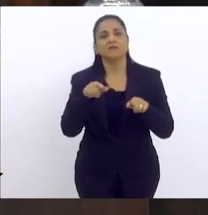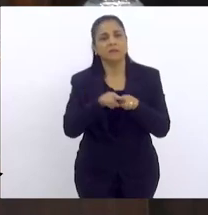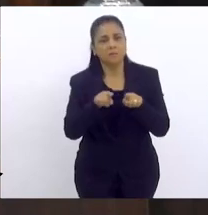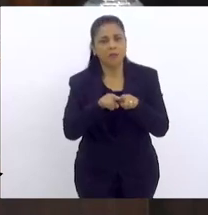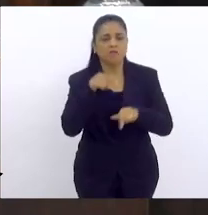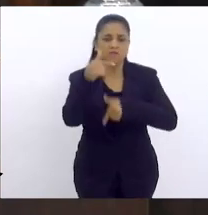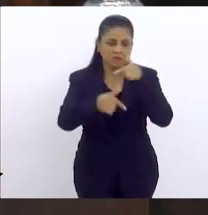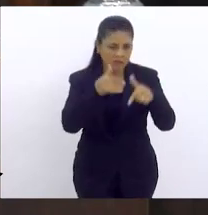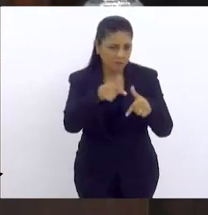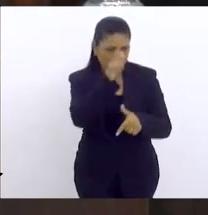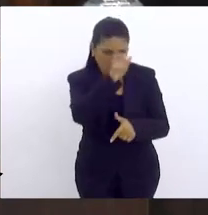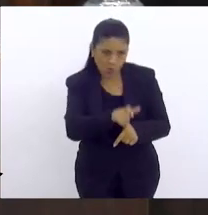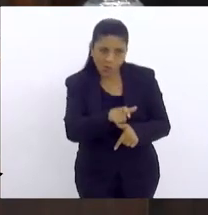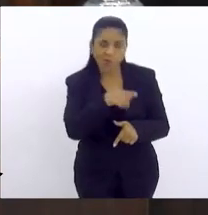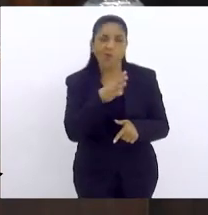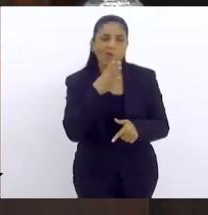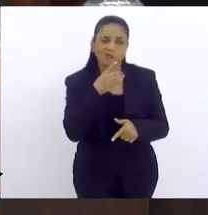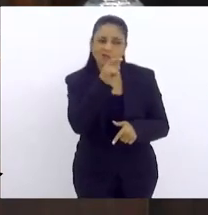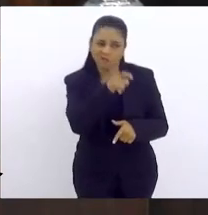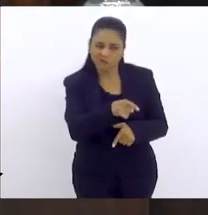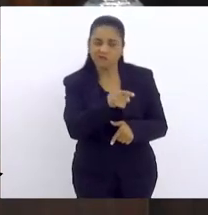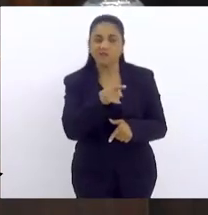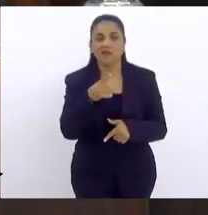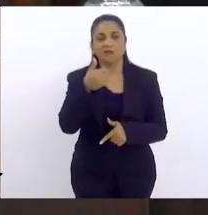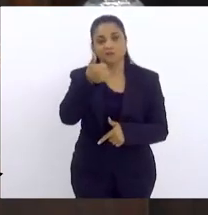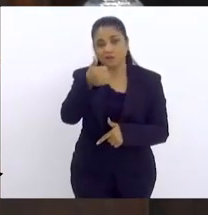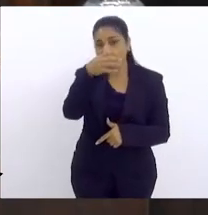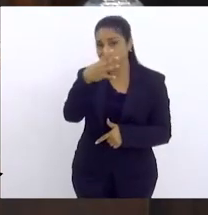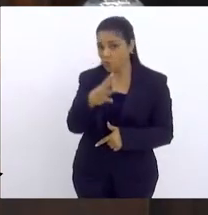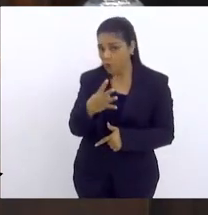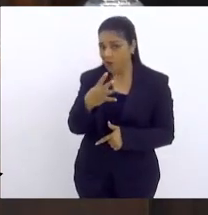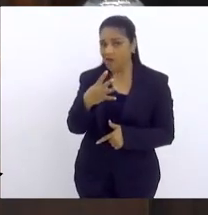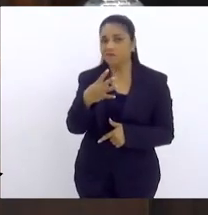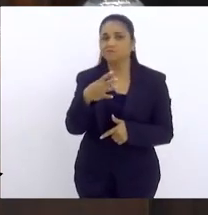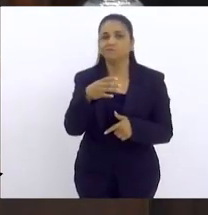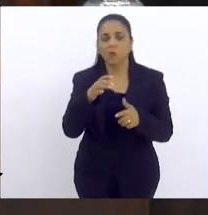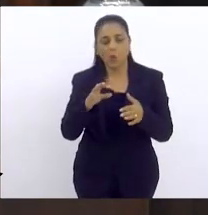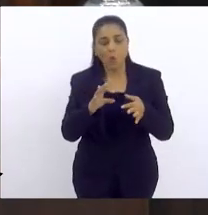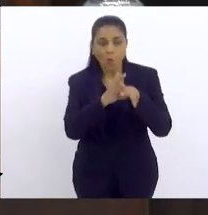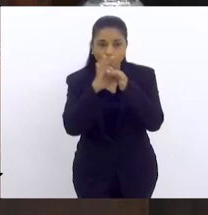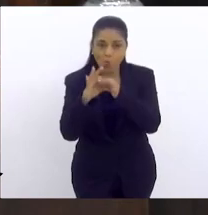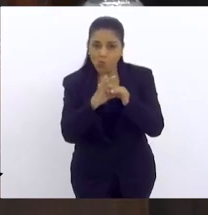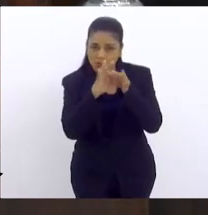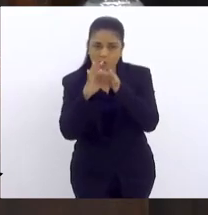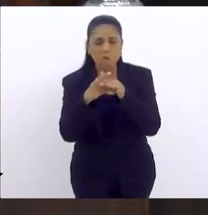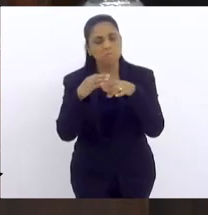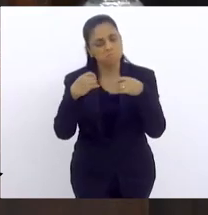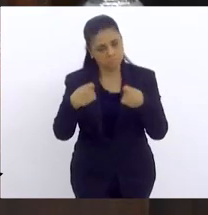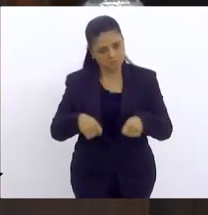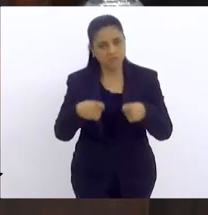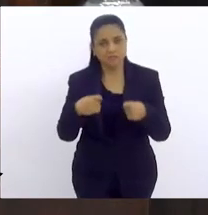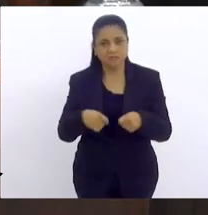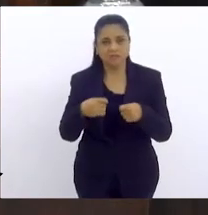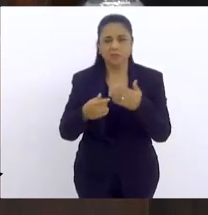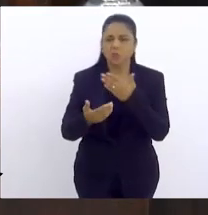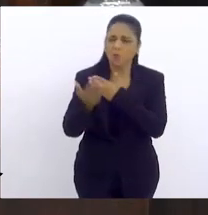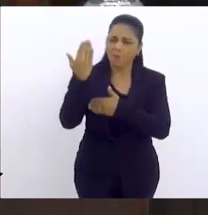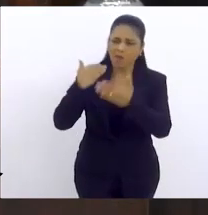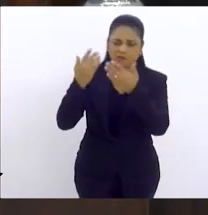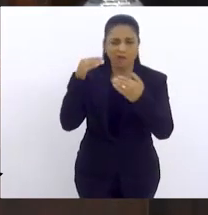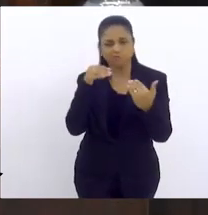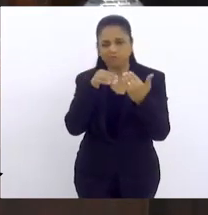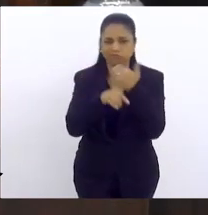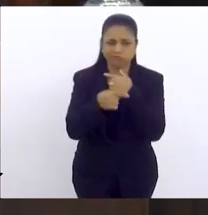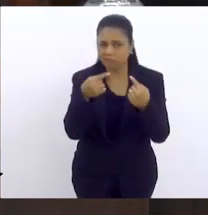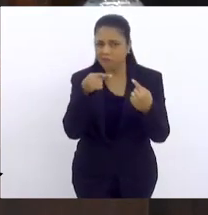o Roberto conhecia o senhor no quarto Batalhão foram muito bem Doutor Flávio essa união que existe que tem que existir que no passado existia uma divergência muito grande